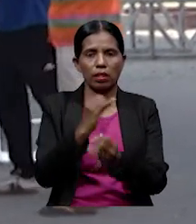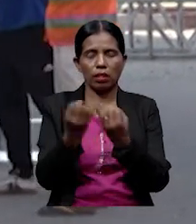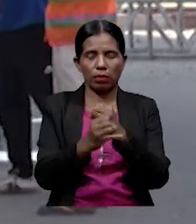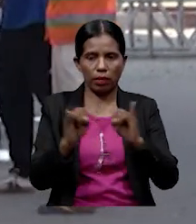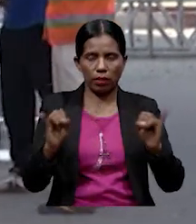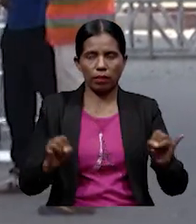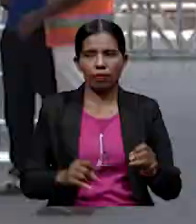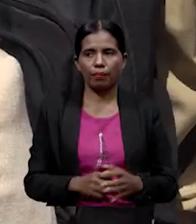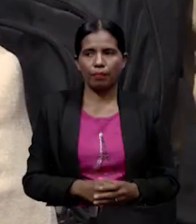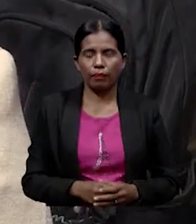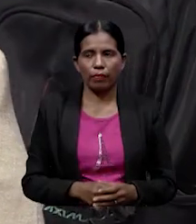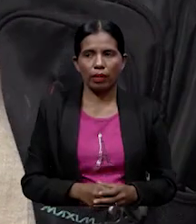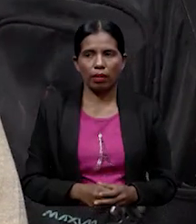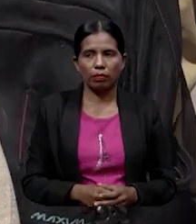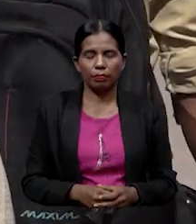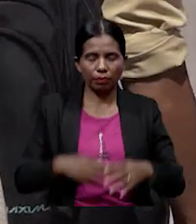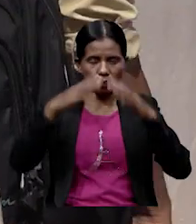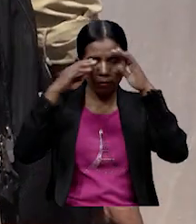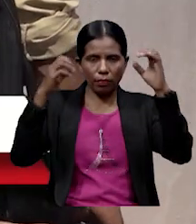República atual,